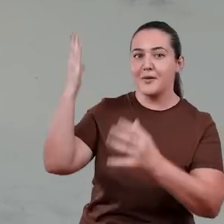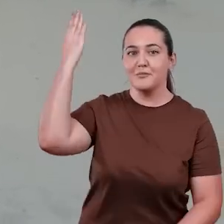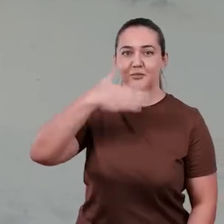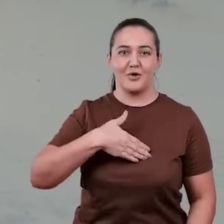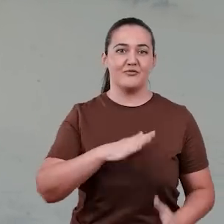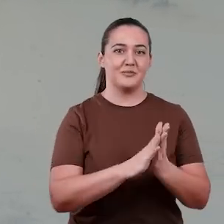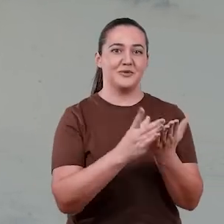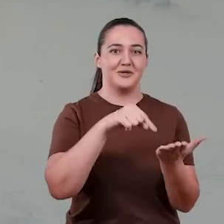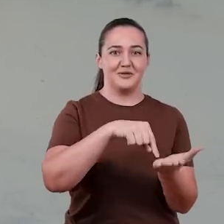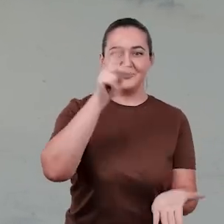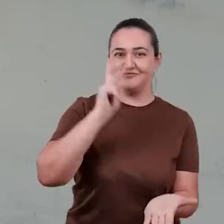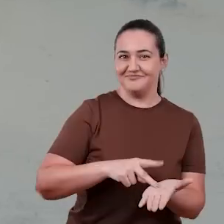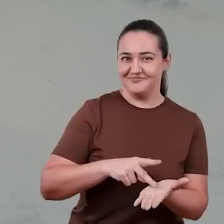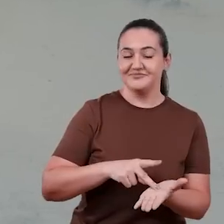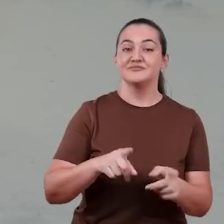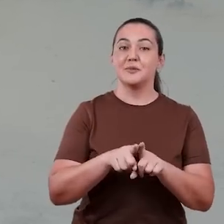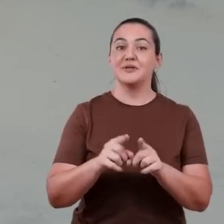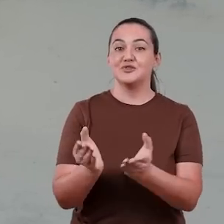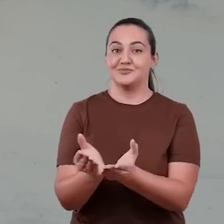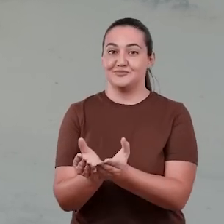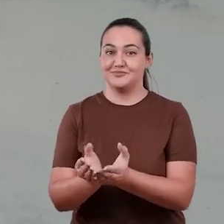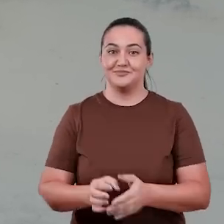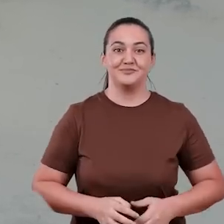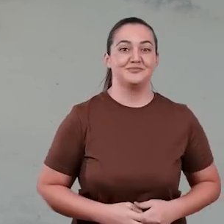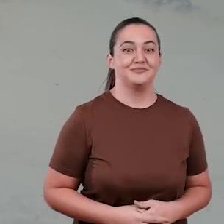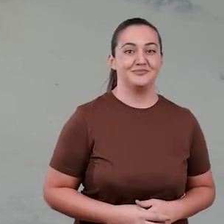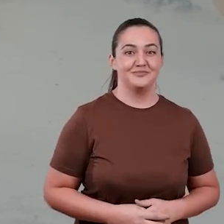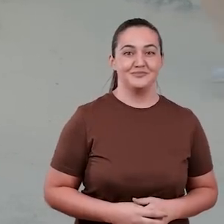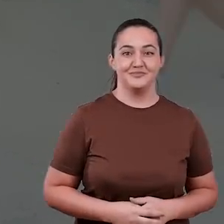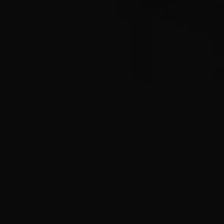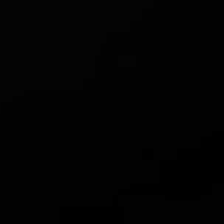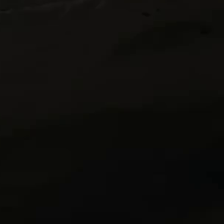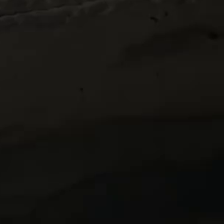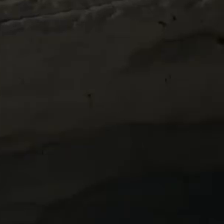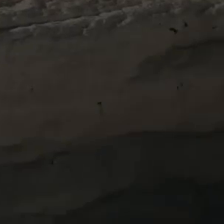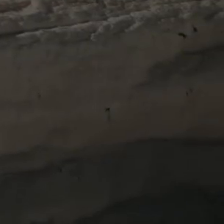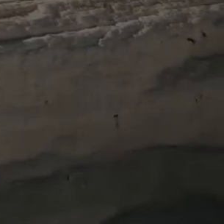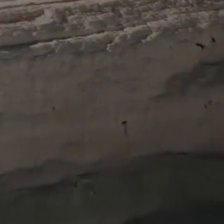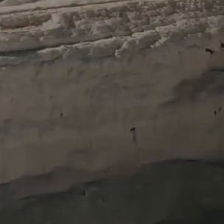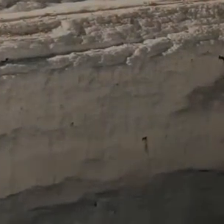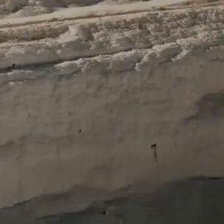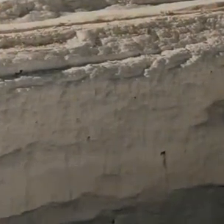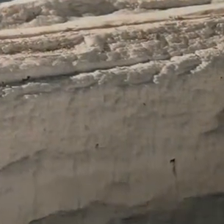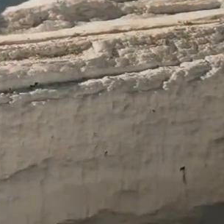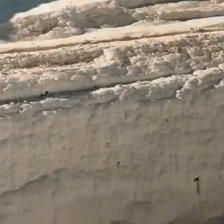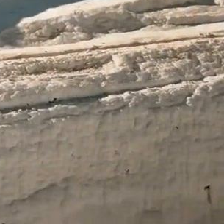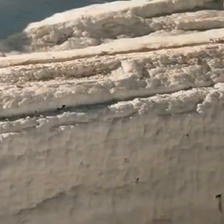comprovem a historicidade da Bíblia Sagrada e o conhecimento da história do cristianismo.